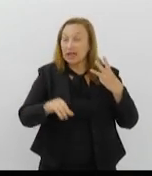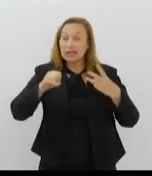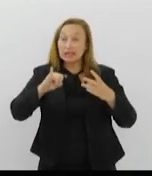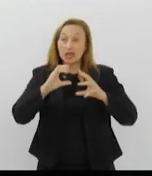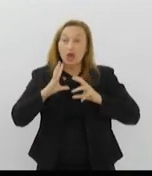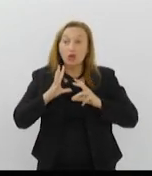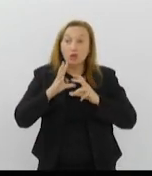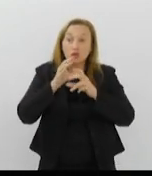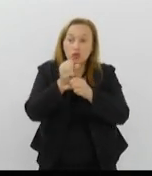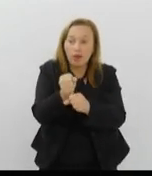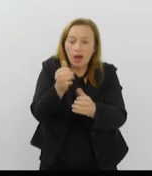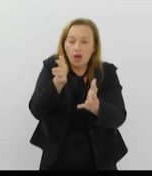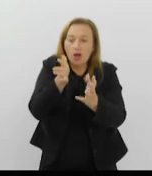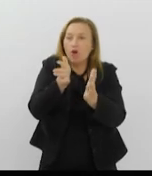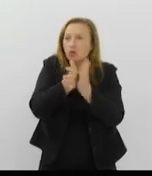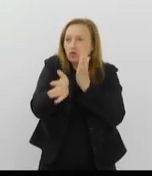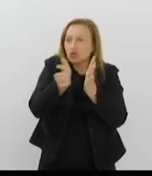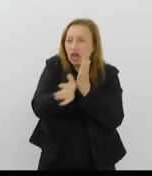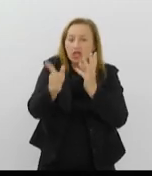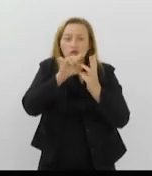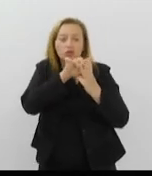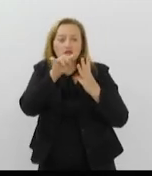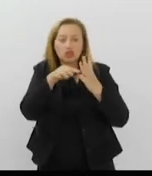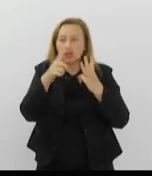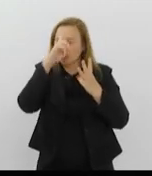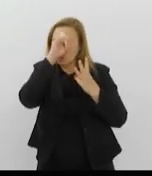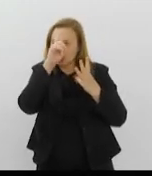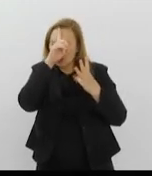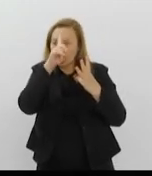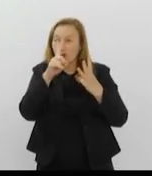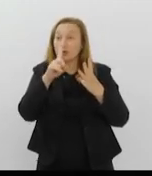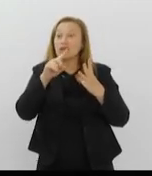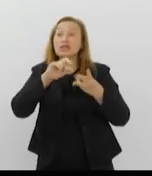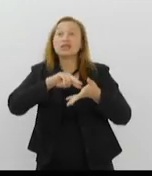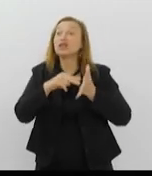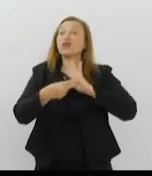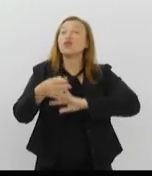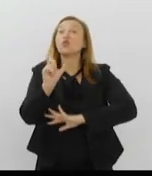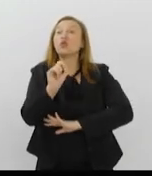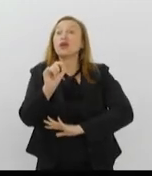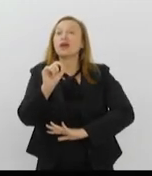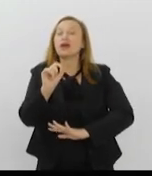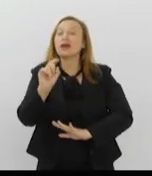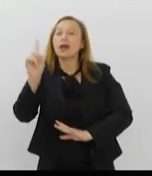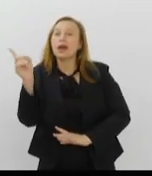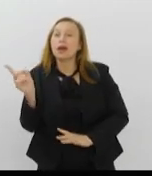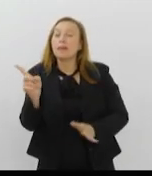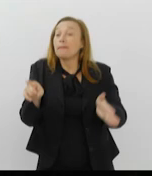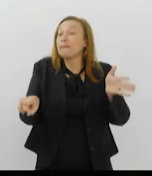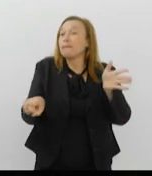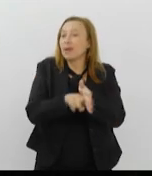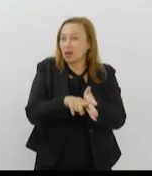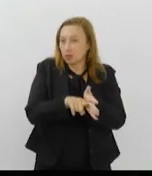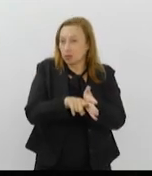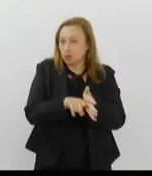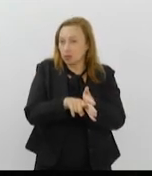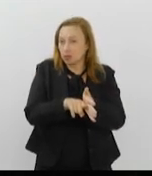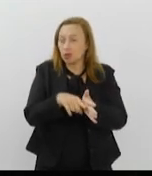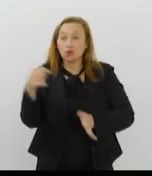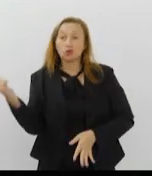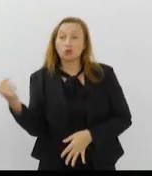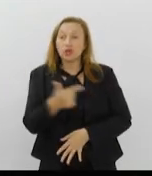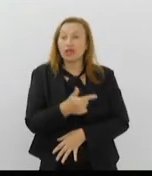três hospitais eles simbolizam menos que